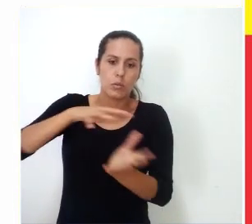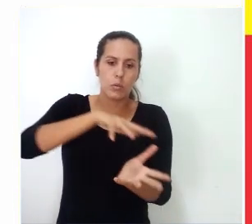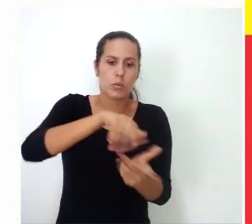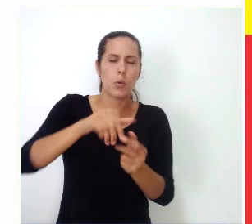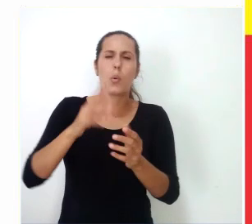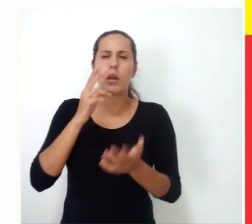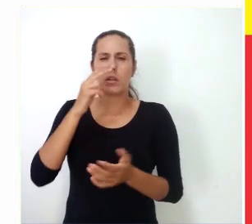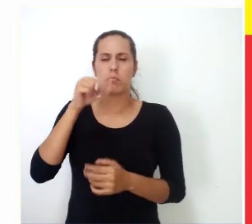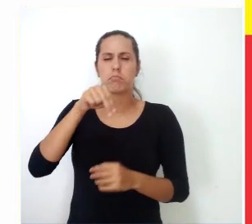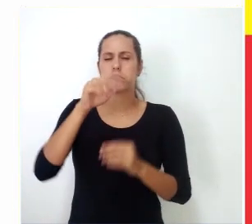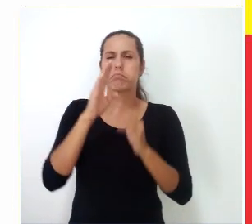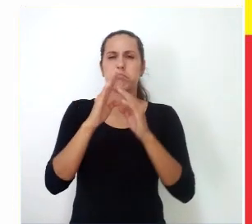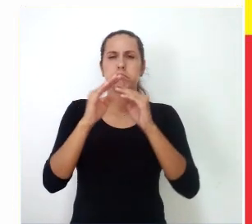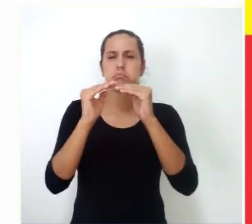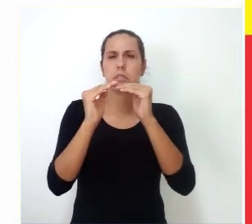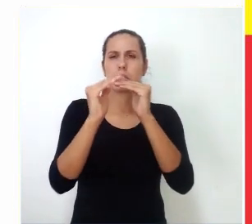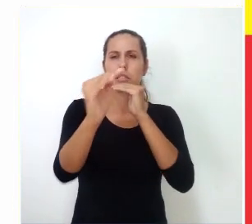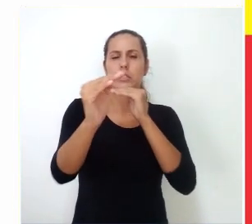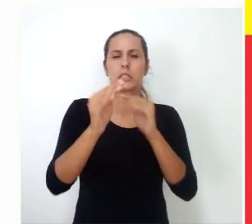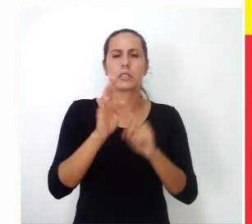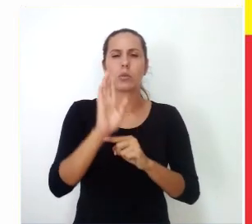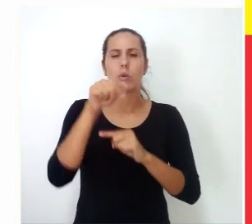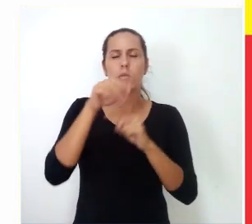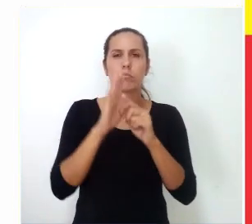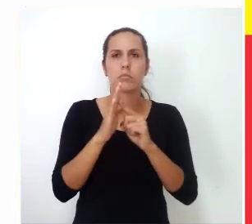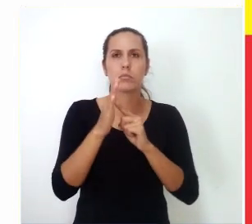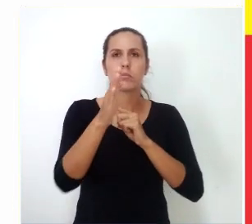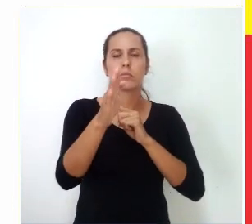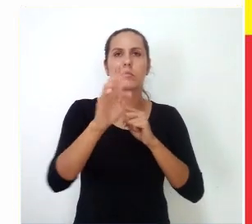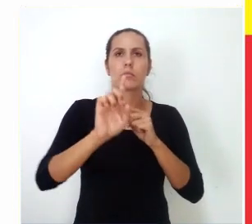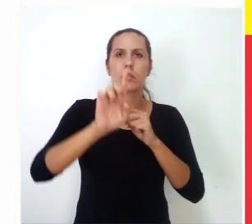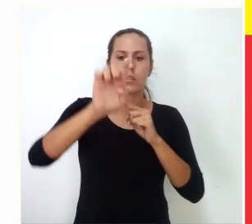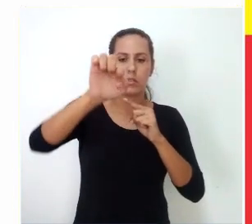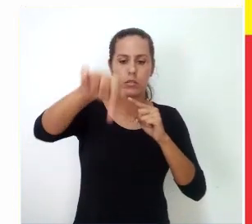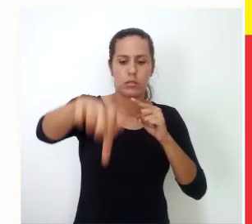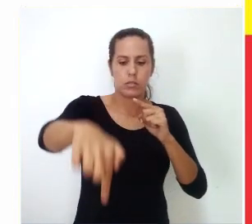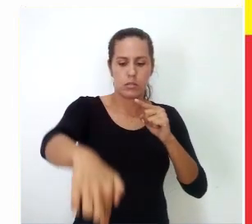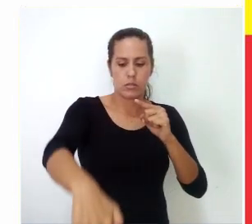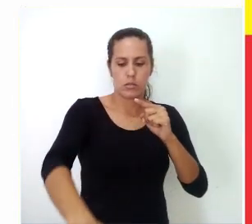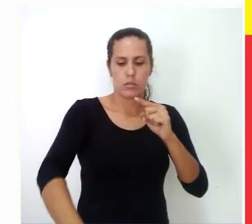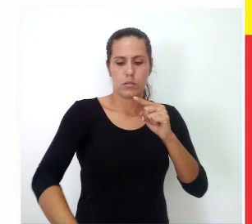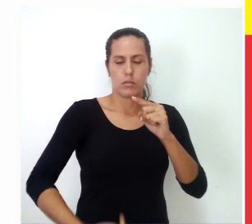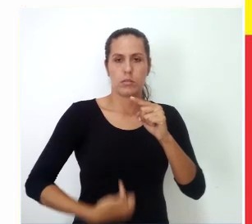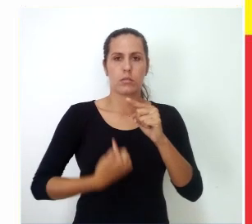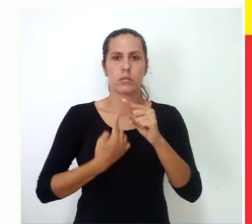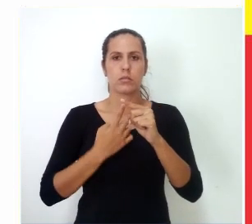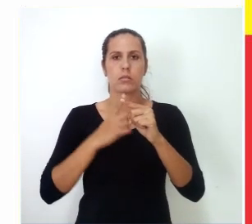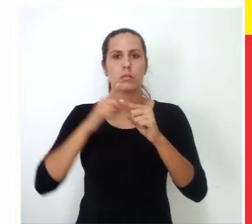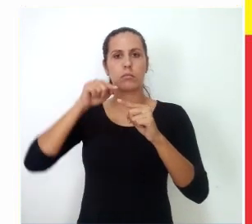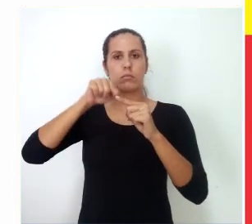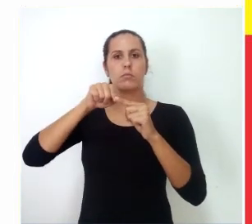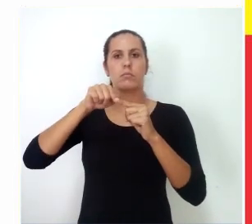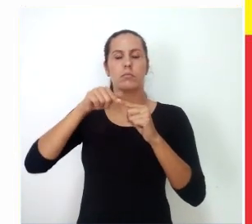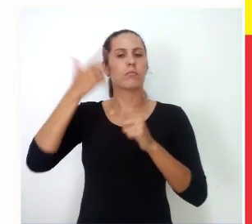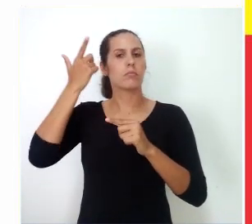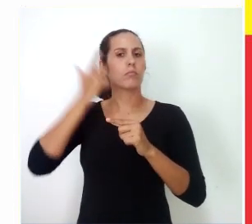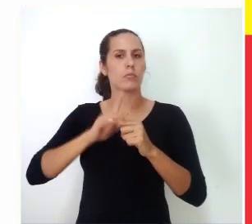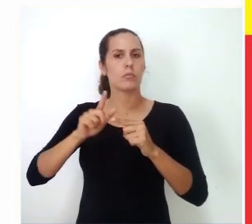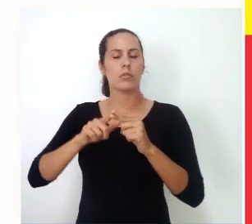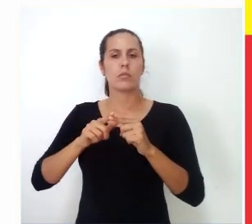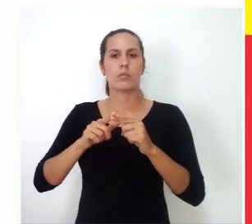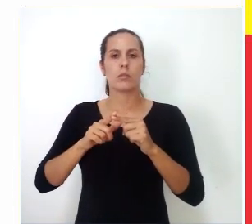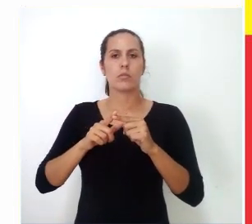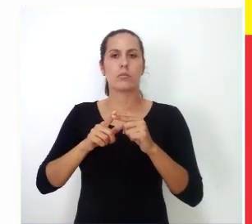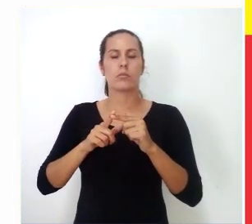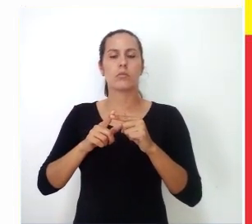sempre na mesma direção, seu navio retomou ao ponto inicial da viagem.